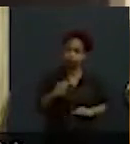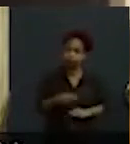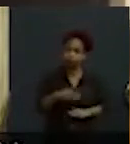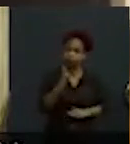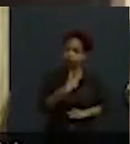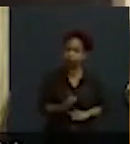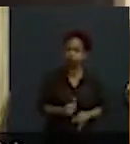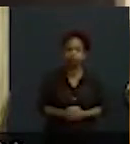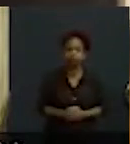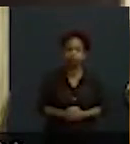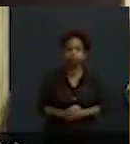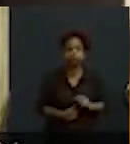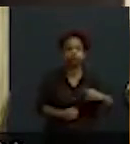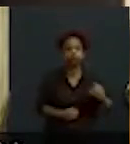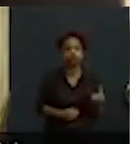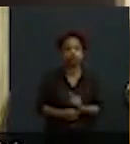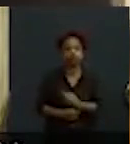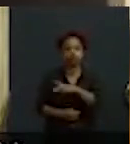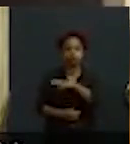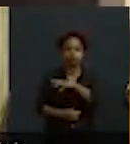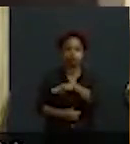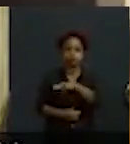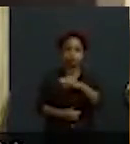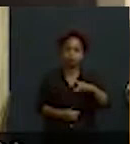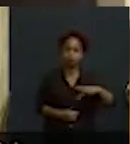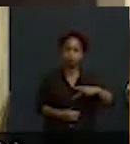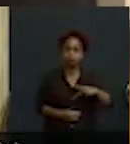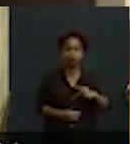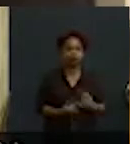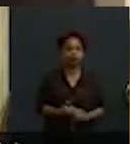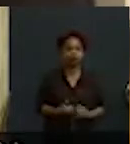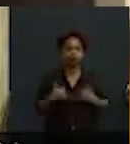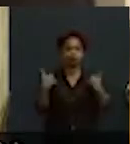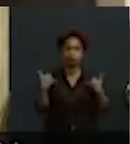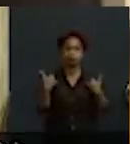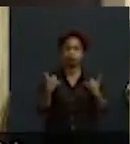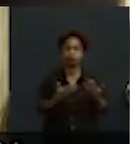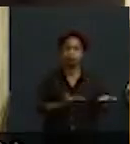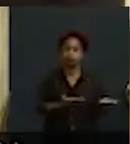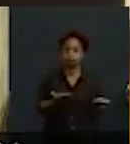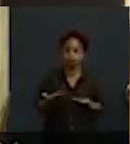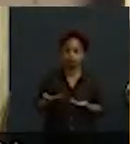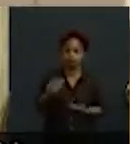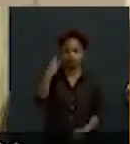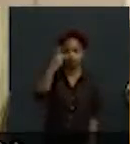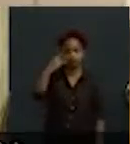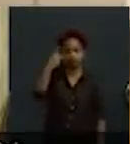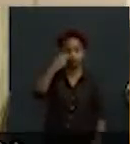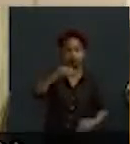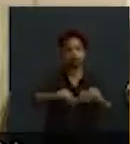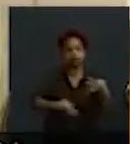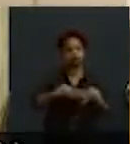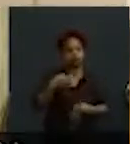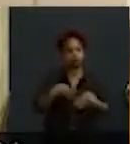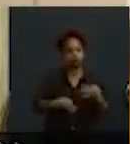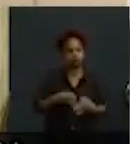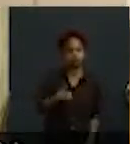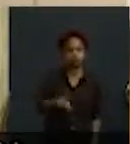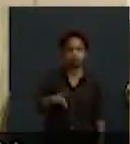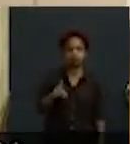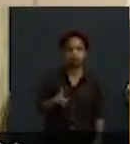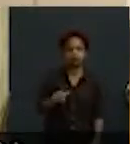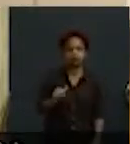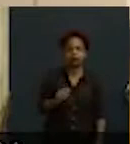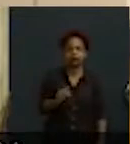O Ministério Público do Estado do Rio de Janeiro tem a honra de convidar a Procuradora de Justiça, Kátia